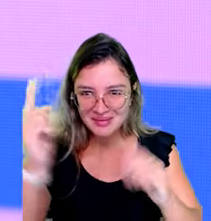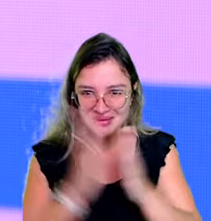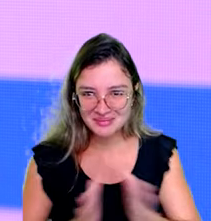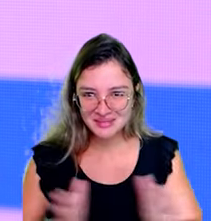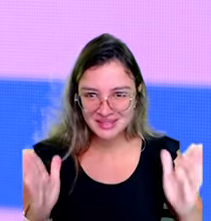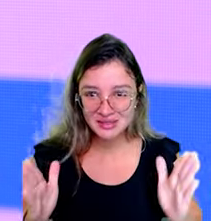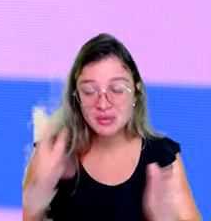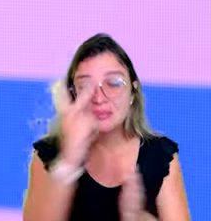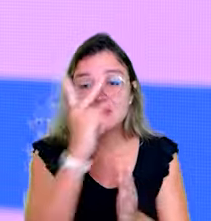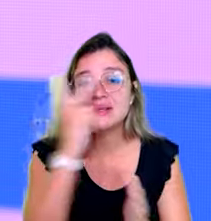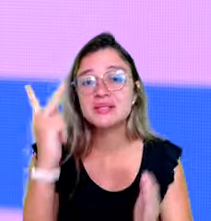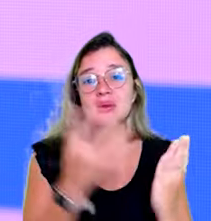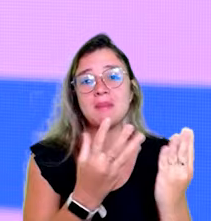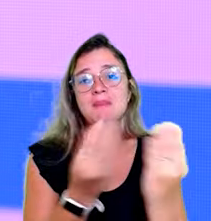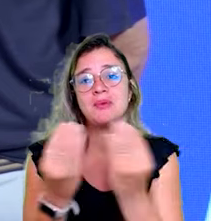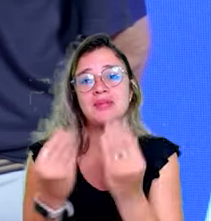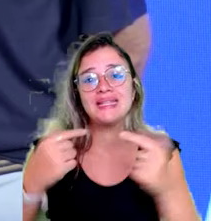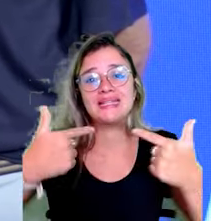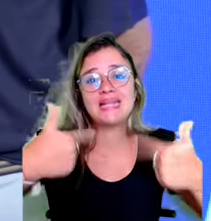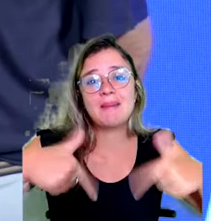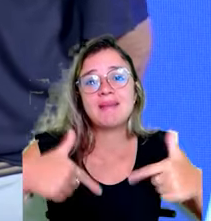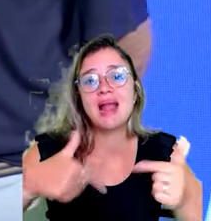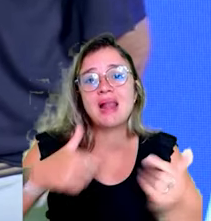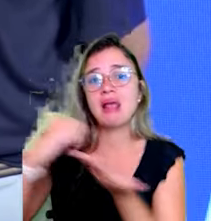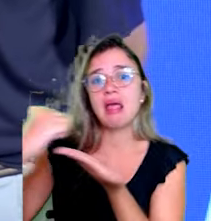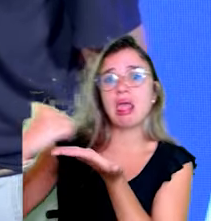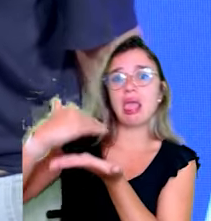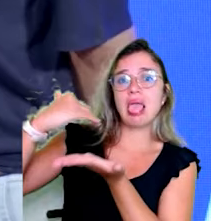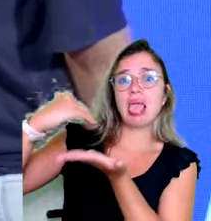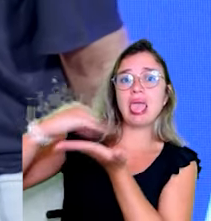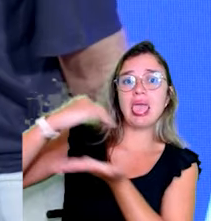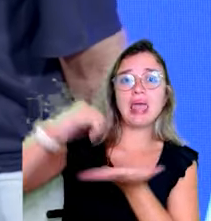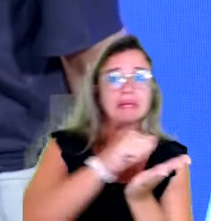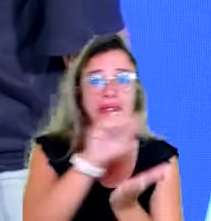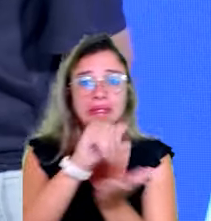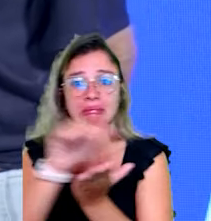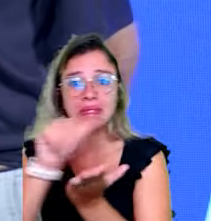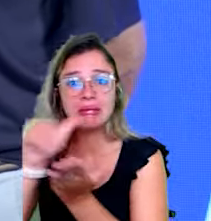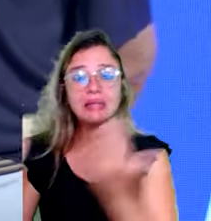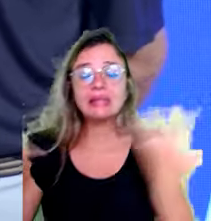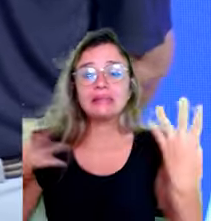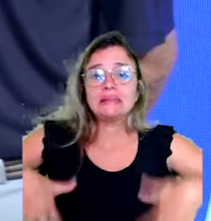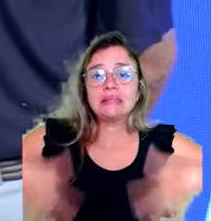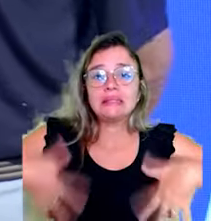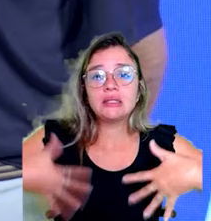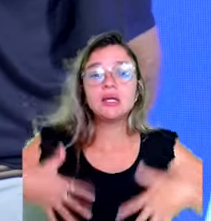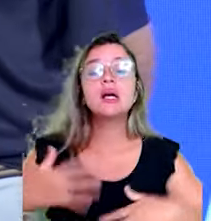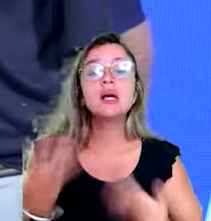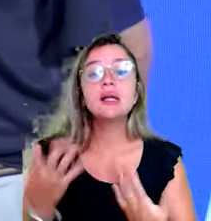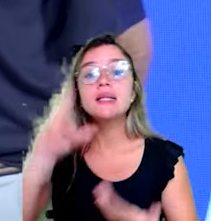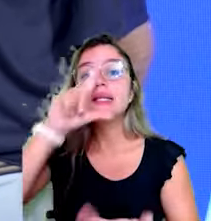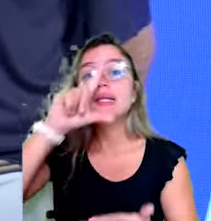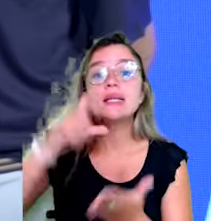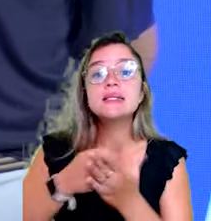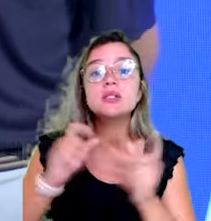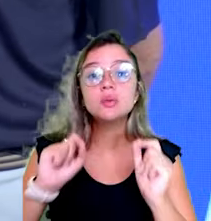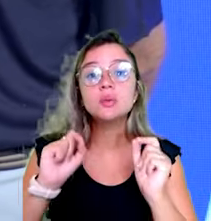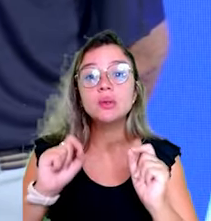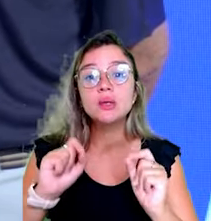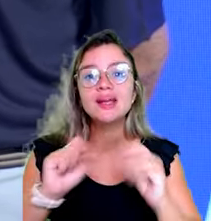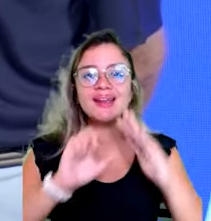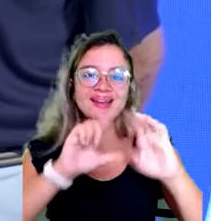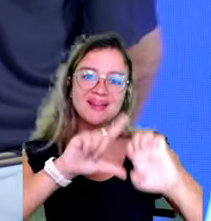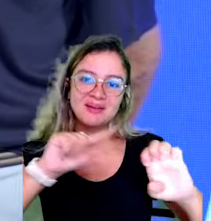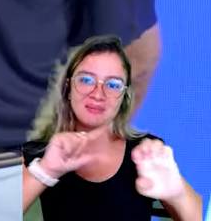seus empregos e resolveram empreender na área de alimentação. E essa foi uma